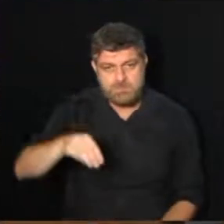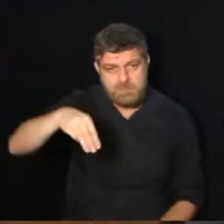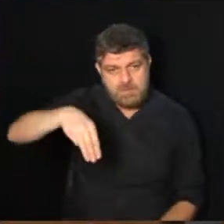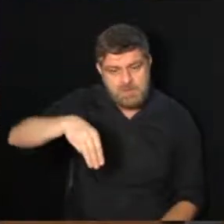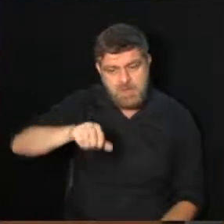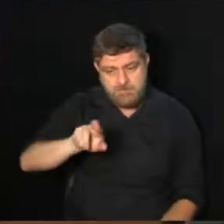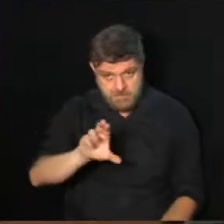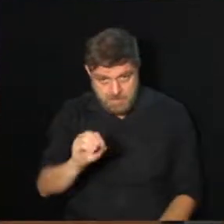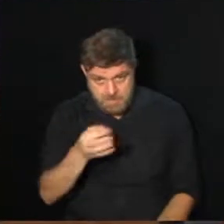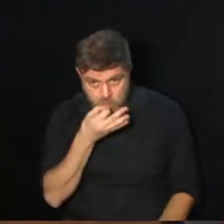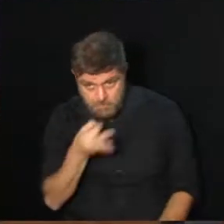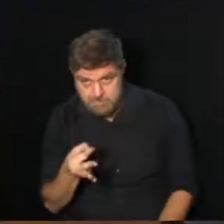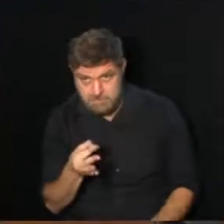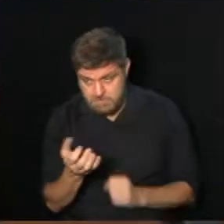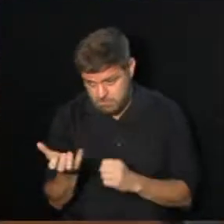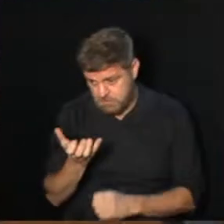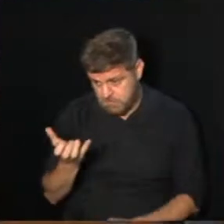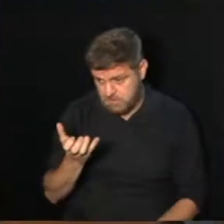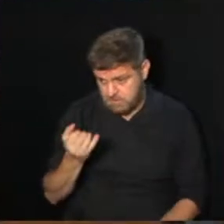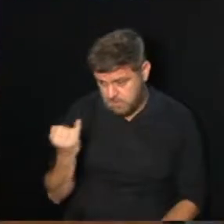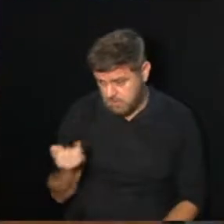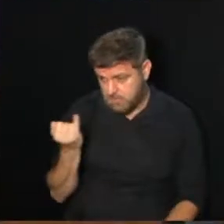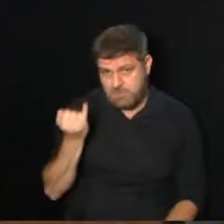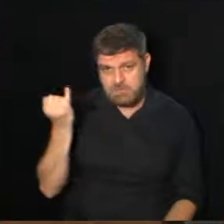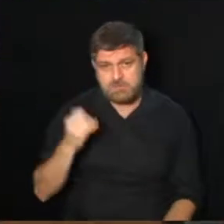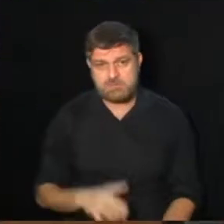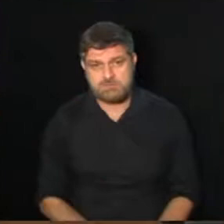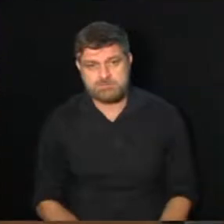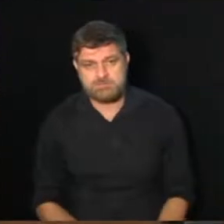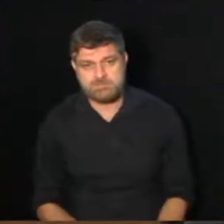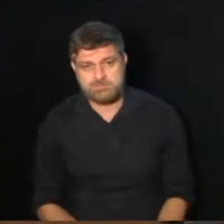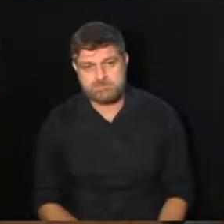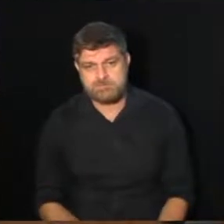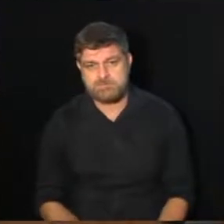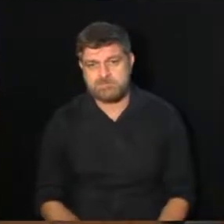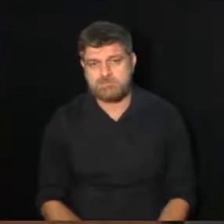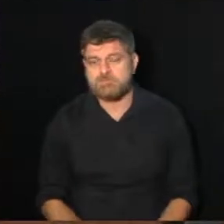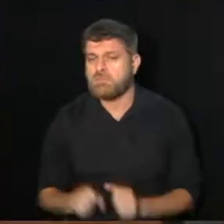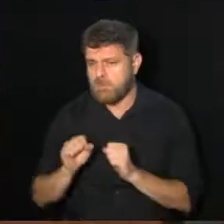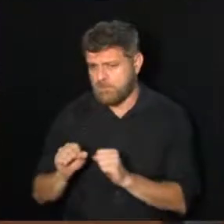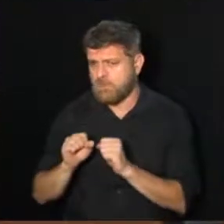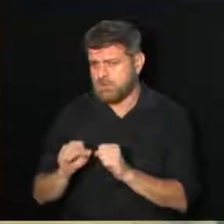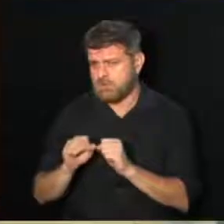Mário? Eu acho que seria importante. Bom, antes, evidentemente...